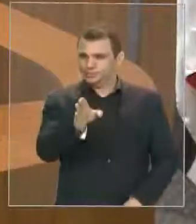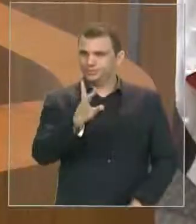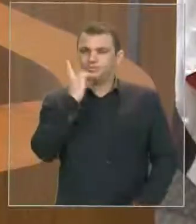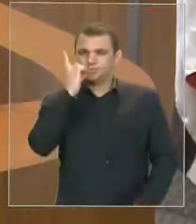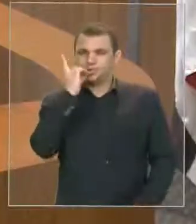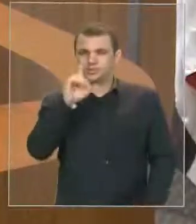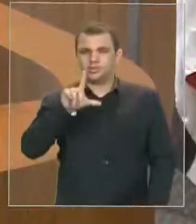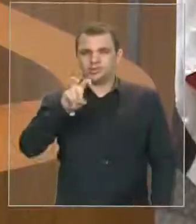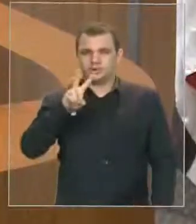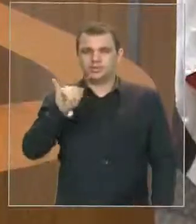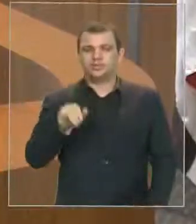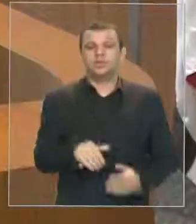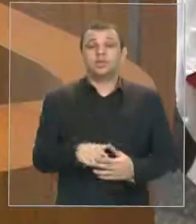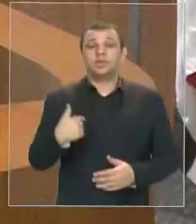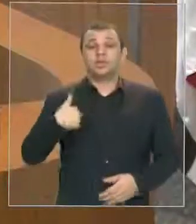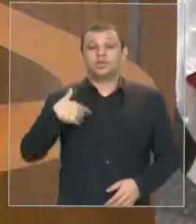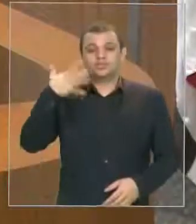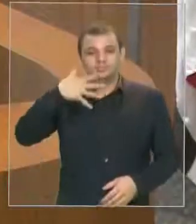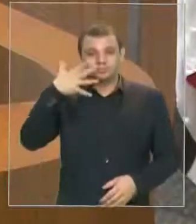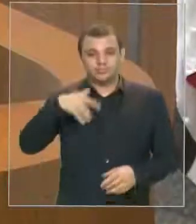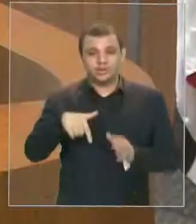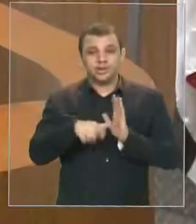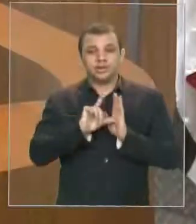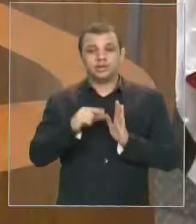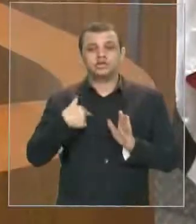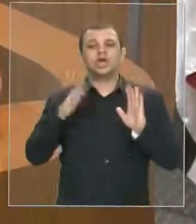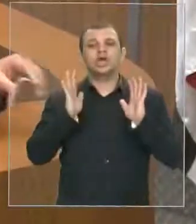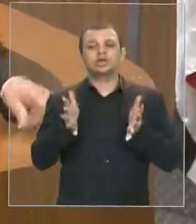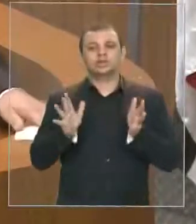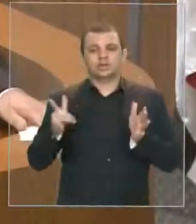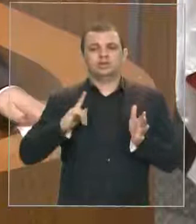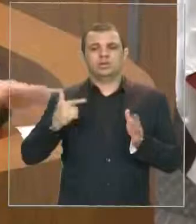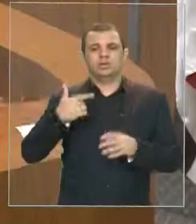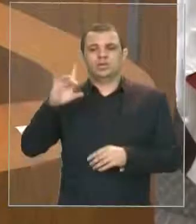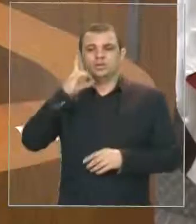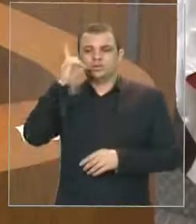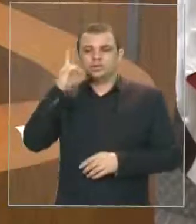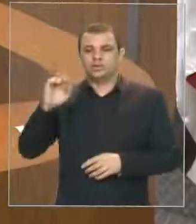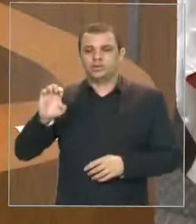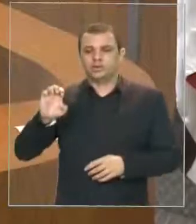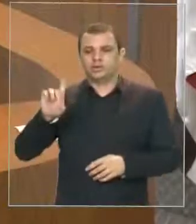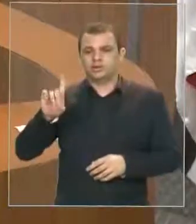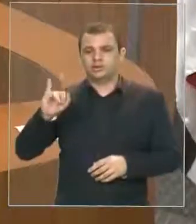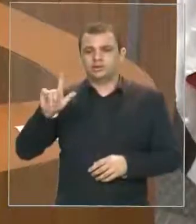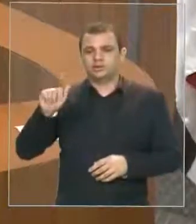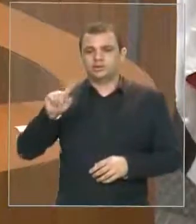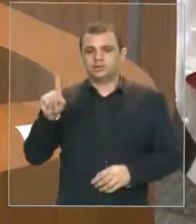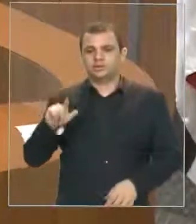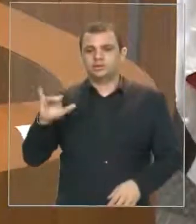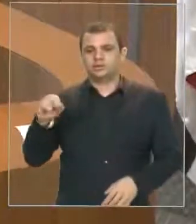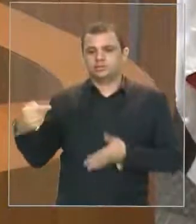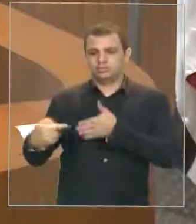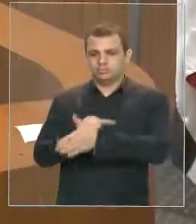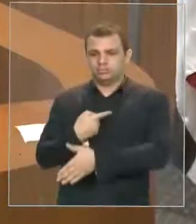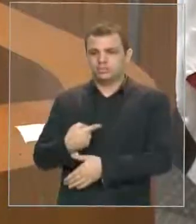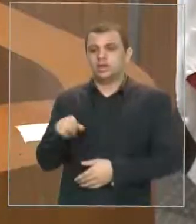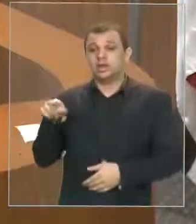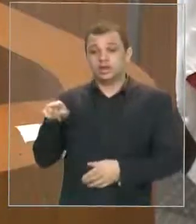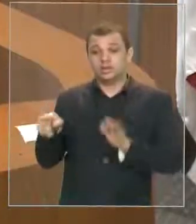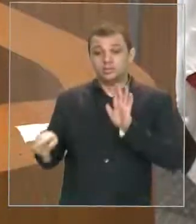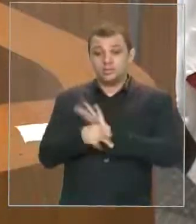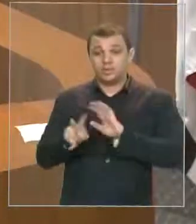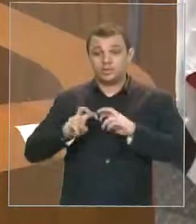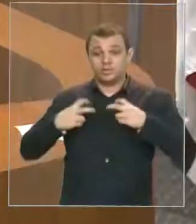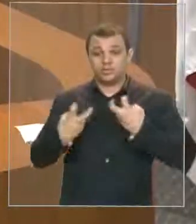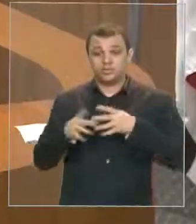Eu, antes de subir à tribuna, essa proposta me foi formulada pelo deputado Edilásio Júnior, e certamente, que é membro da comissão